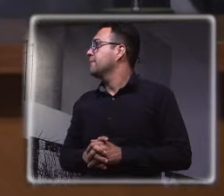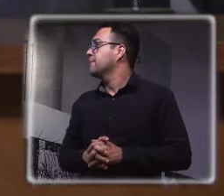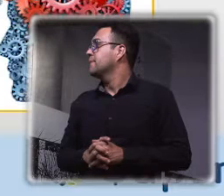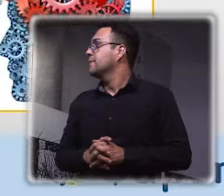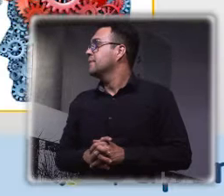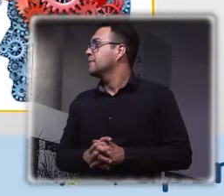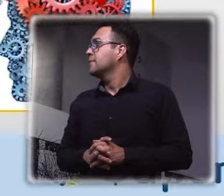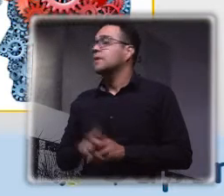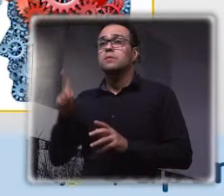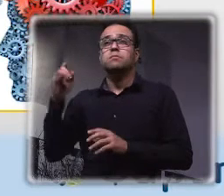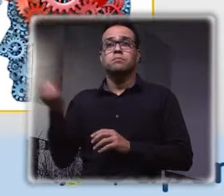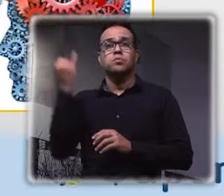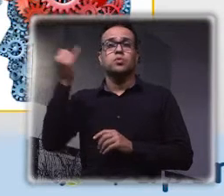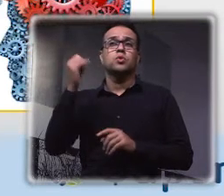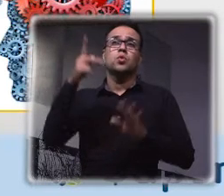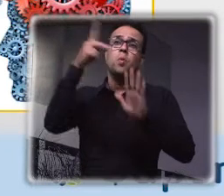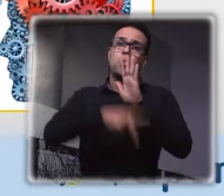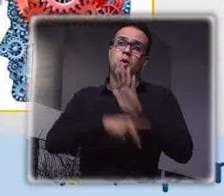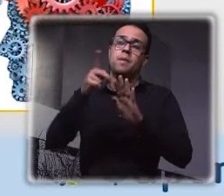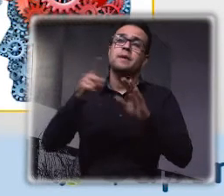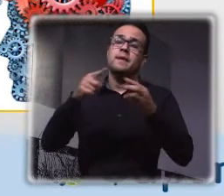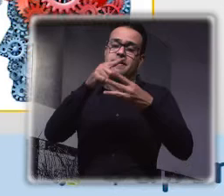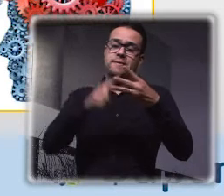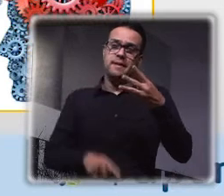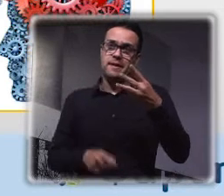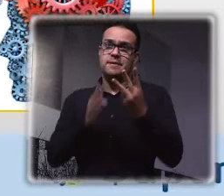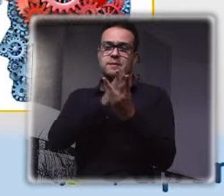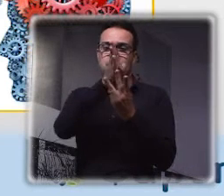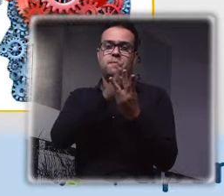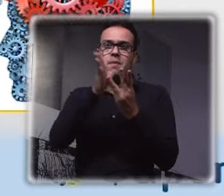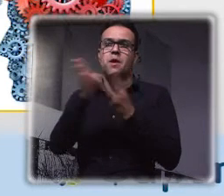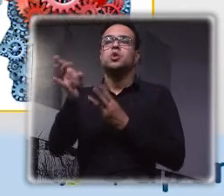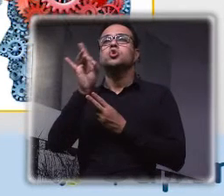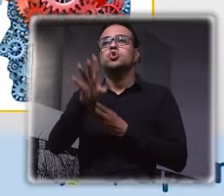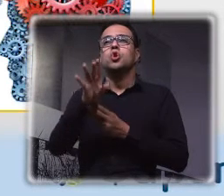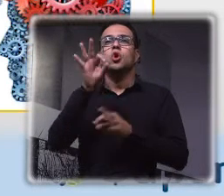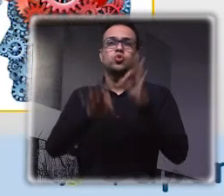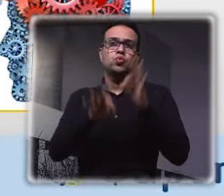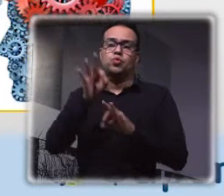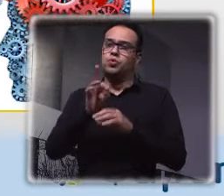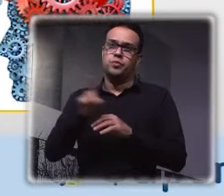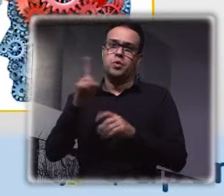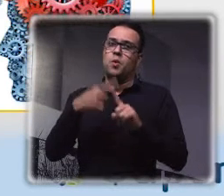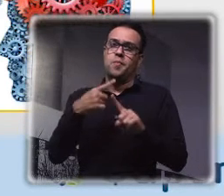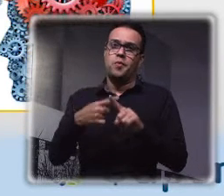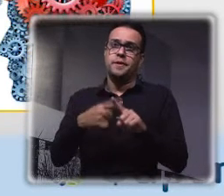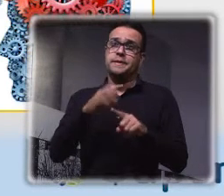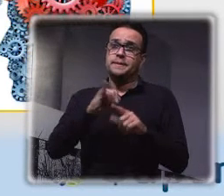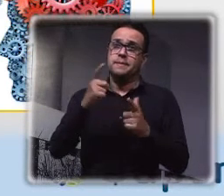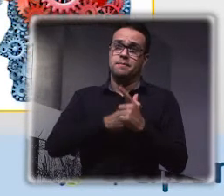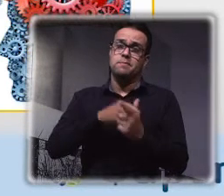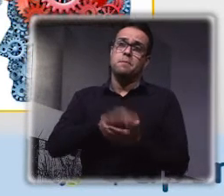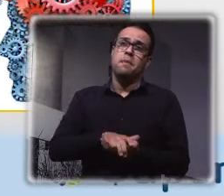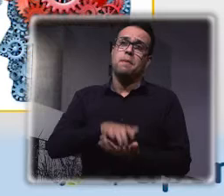O fundamental do nosso programa é trabalhar em 3 eixos, né? Não dá para trabalhar só com a questão jurídica. Por quê? Porque o superendividamento